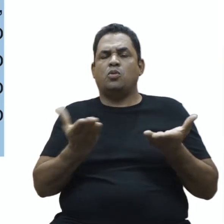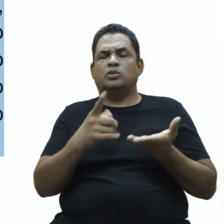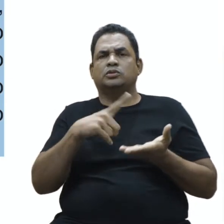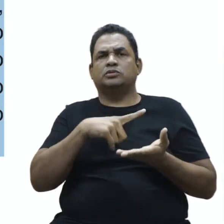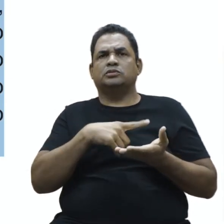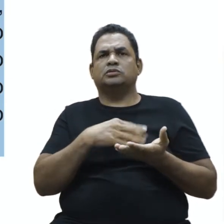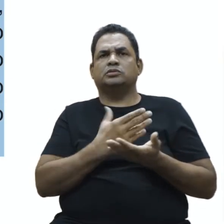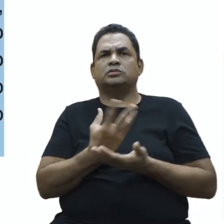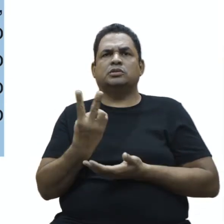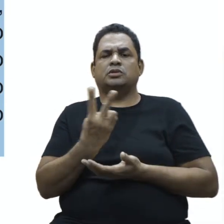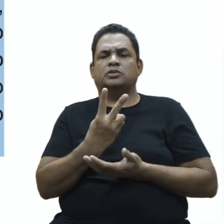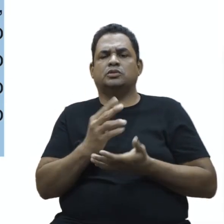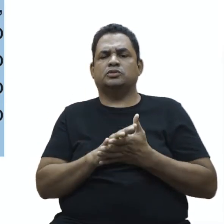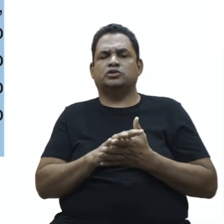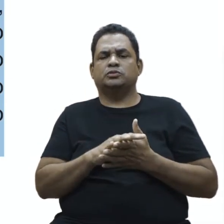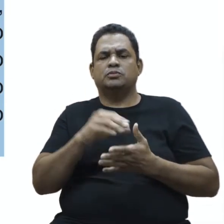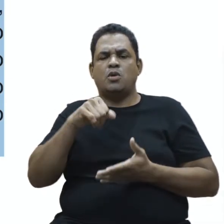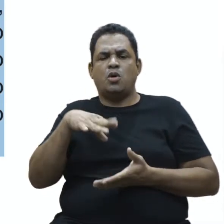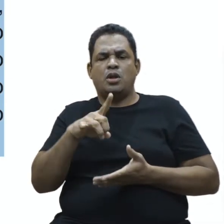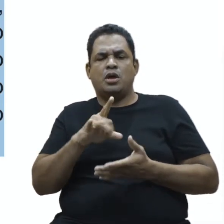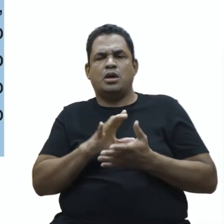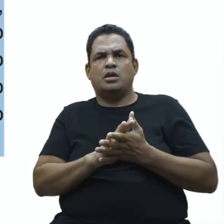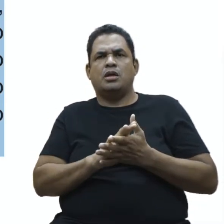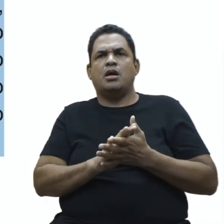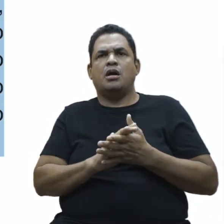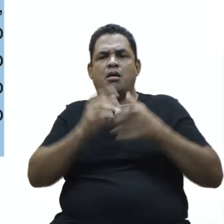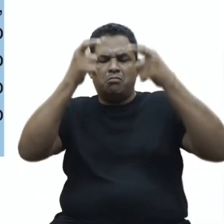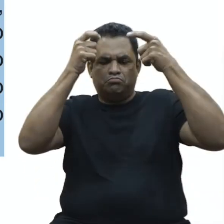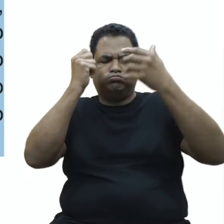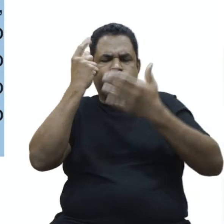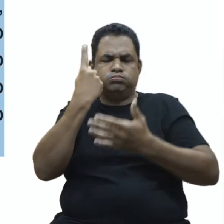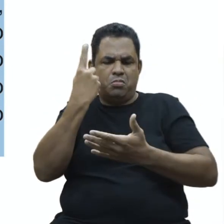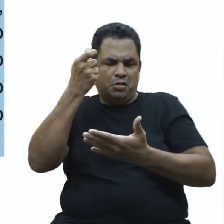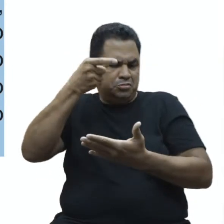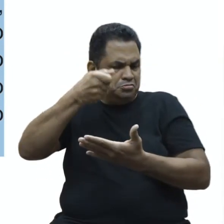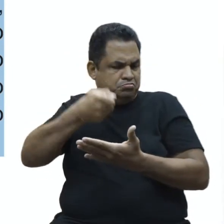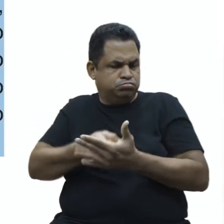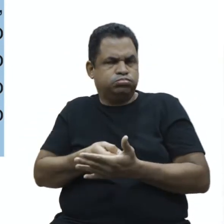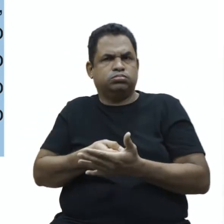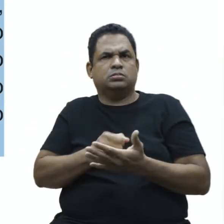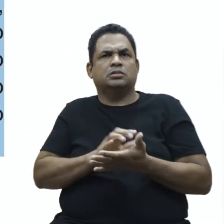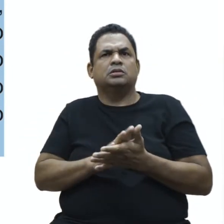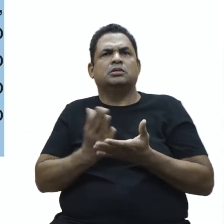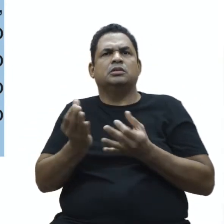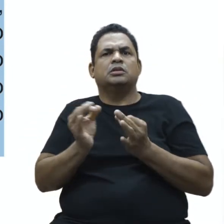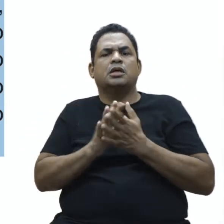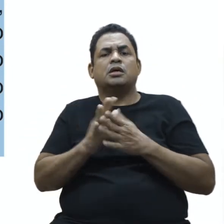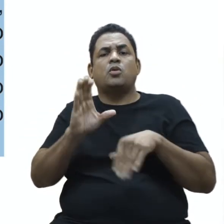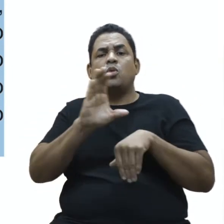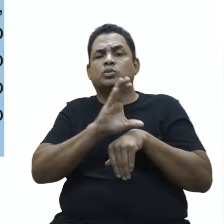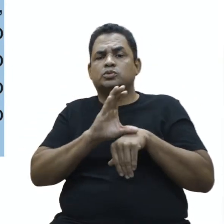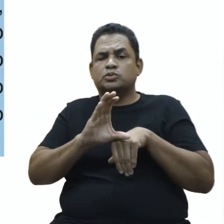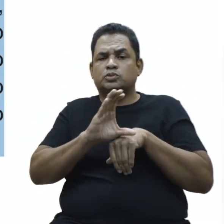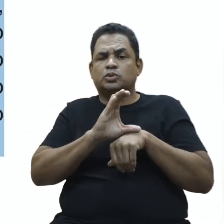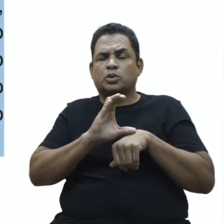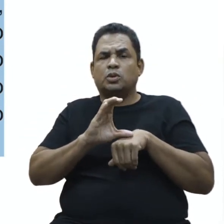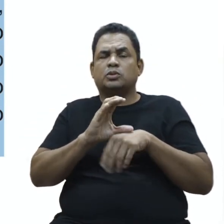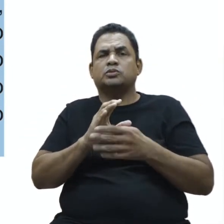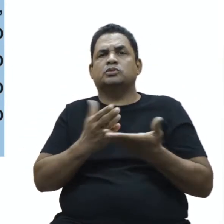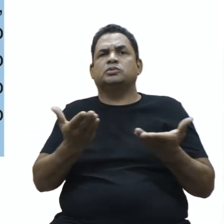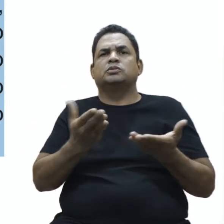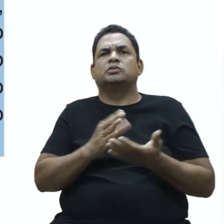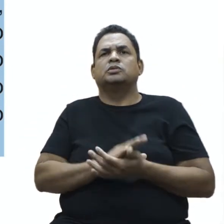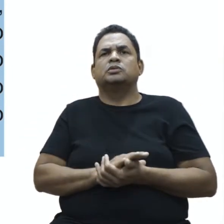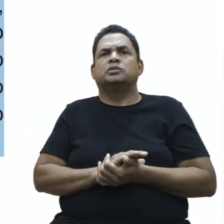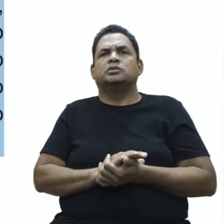formas de monarquia, que são as absolutistas e as constitucionais. Ou seja, a absolutista é muito